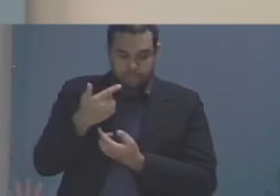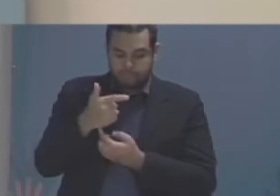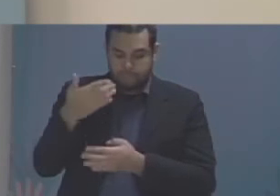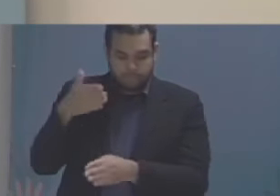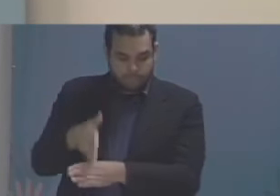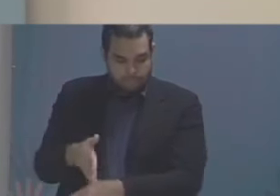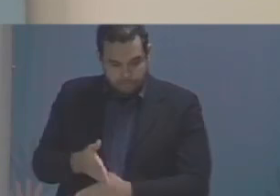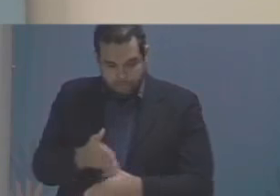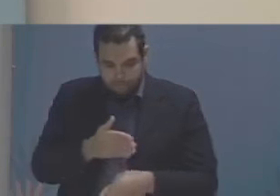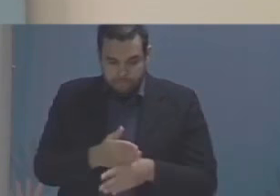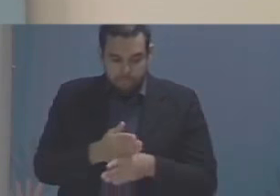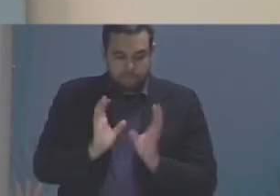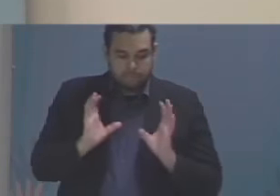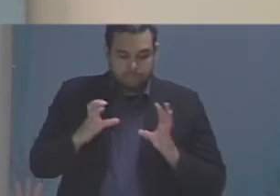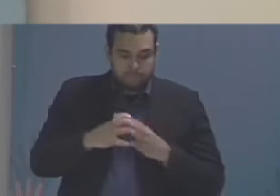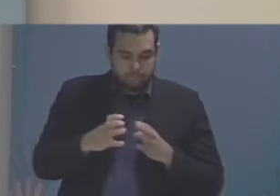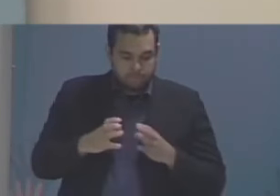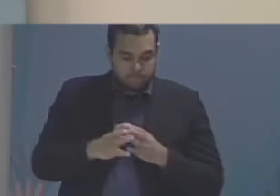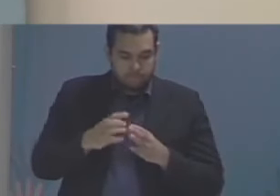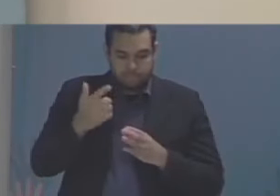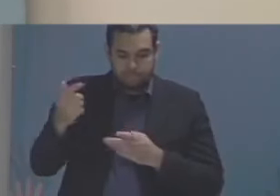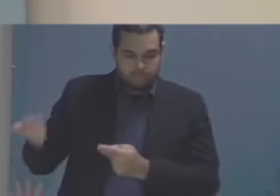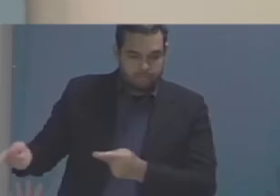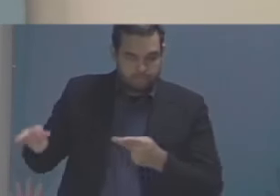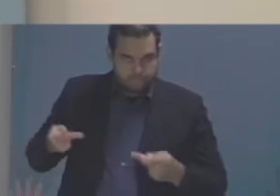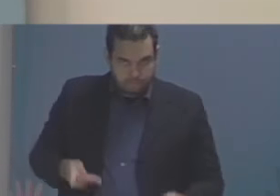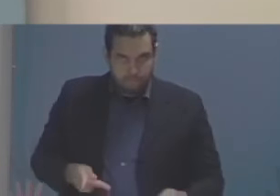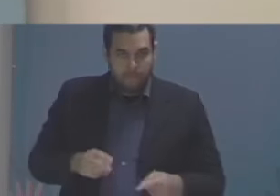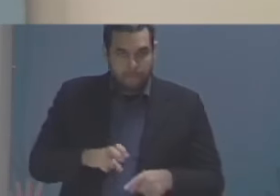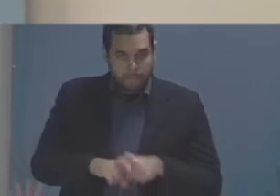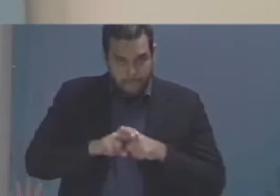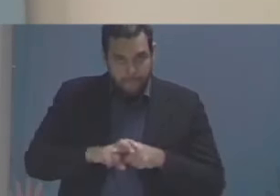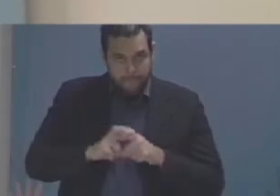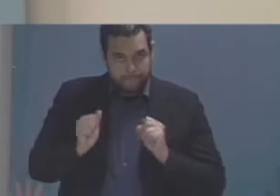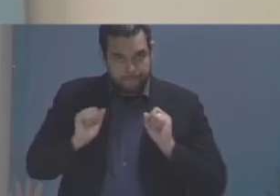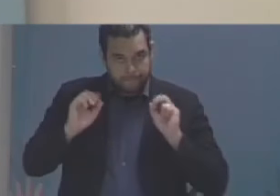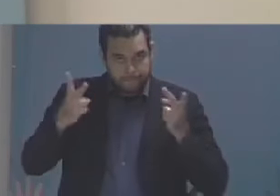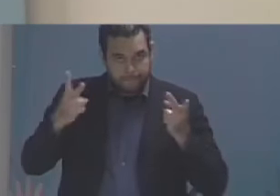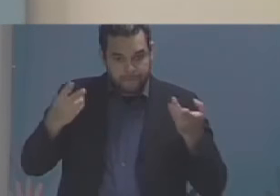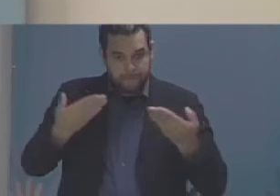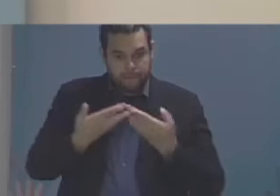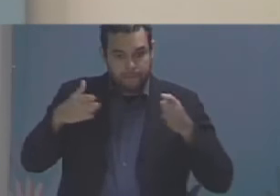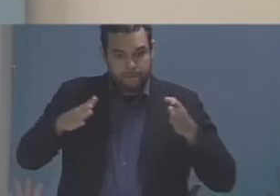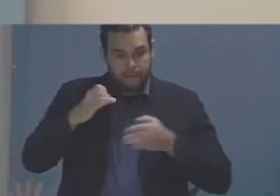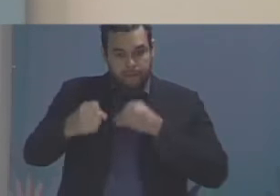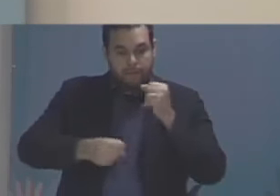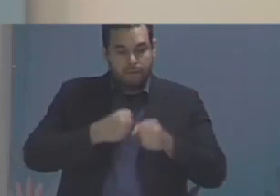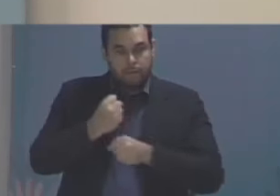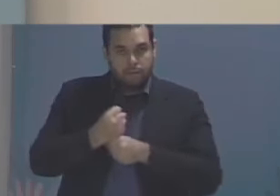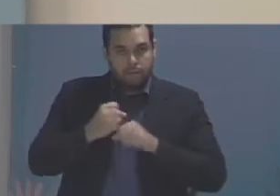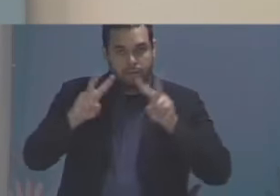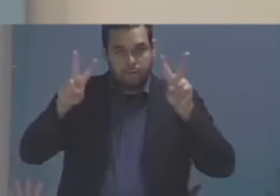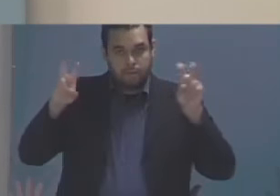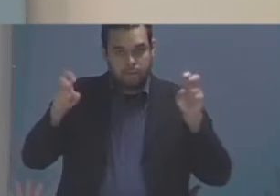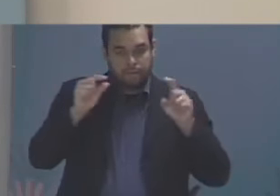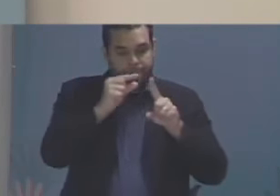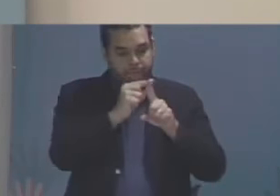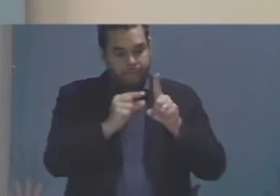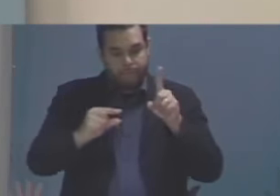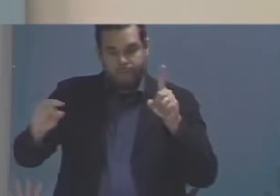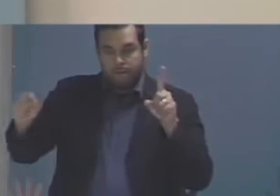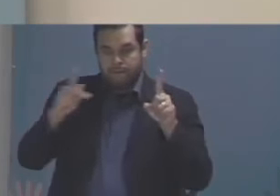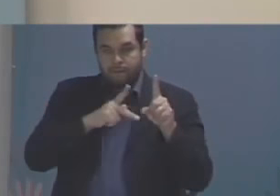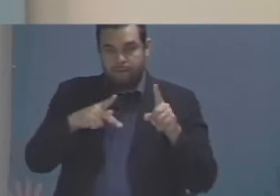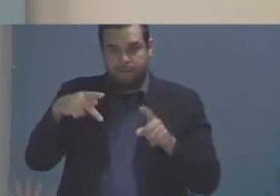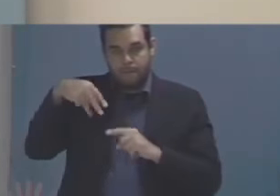participativo, um evento em que a categoria não é convidada, e esse evento foi aberto esse ano com a seguinte frase da professora